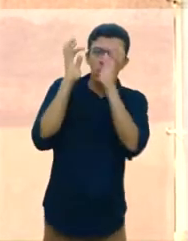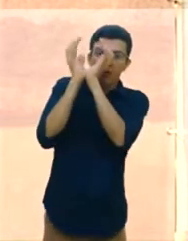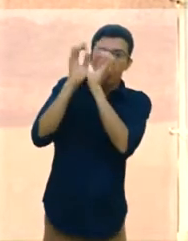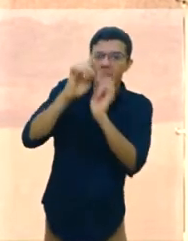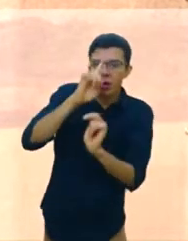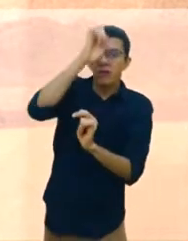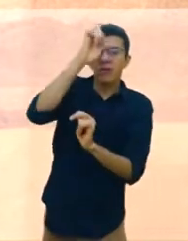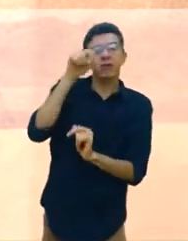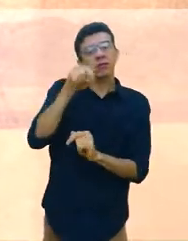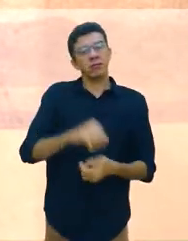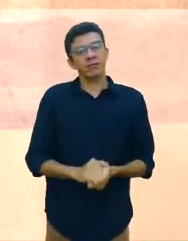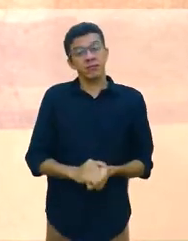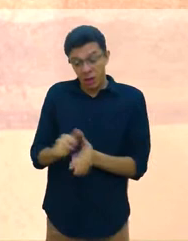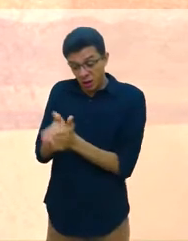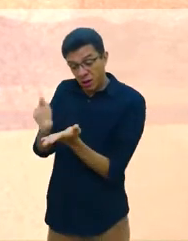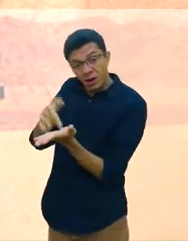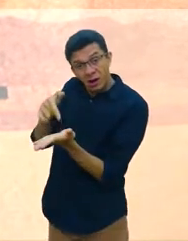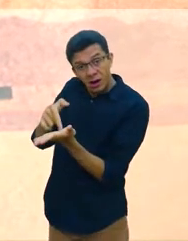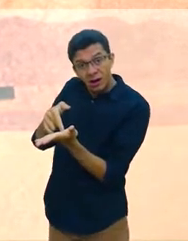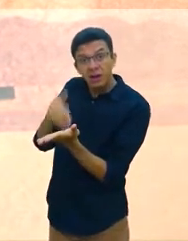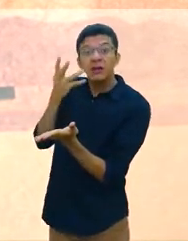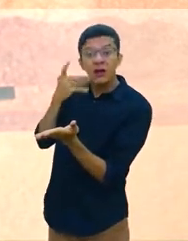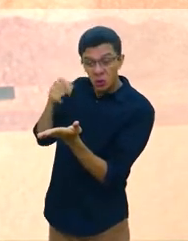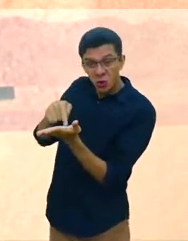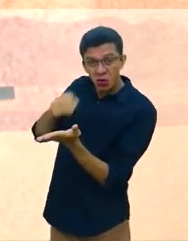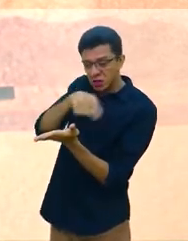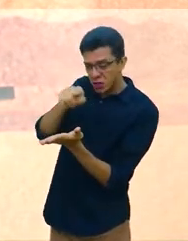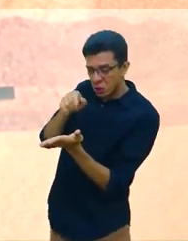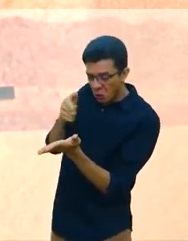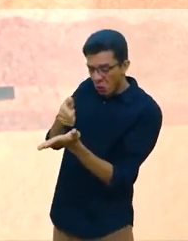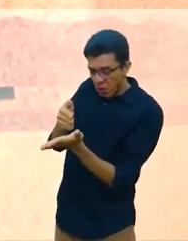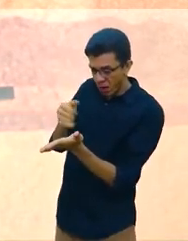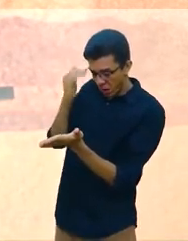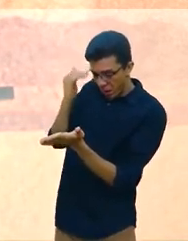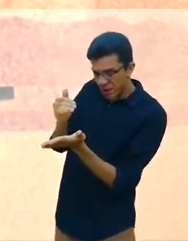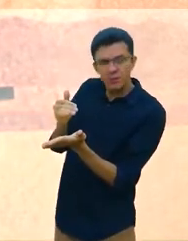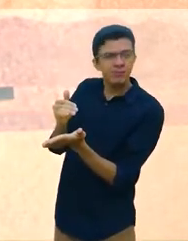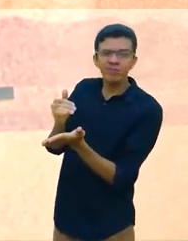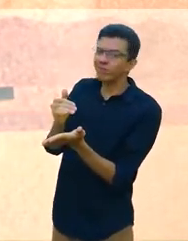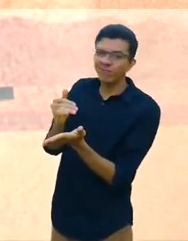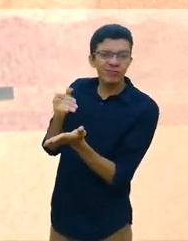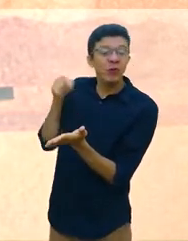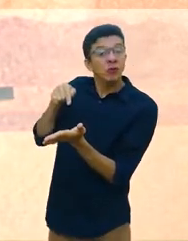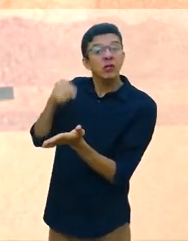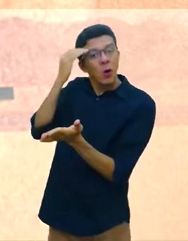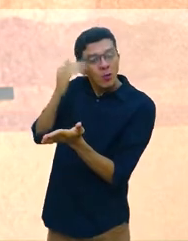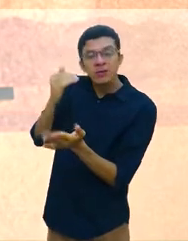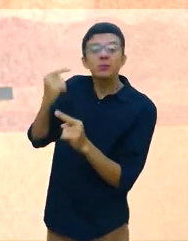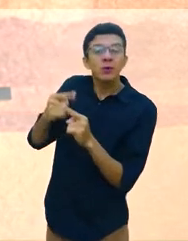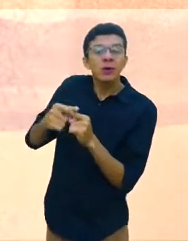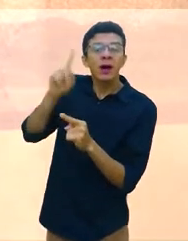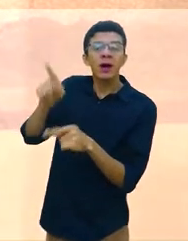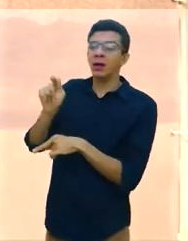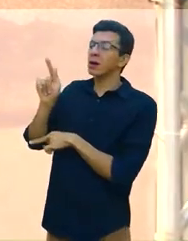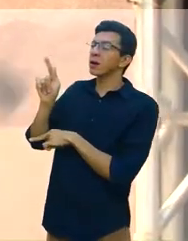por natureza Porque você só vai obedecendo por graça pelo poder que vem do alto e pela misericórdia de Deus que essa camada da